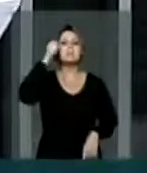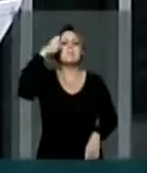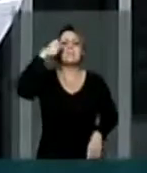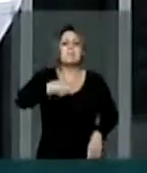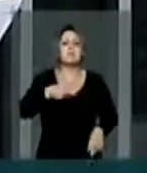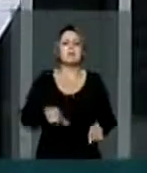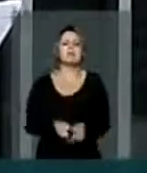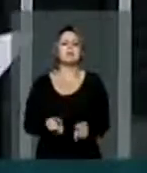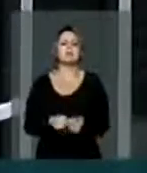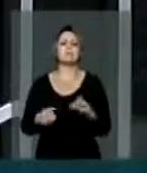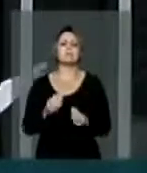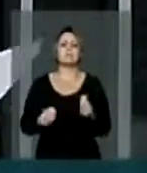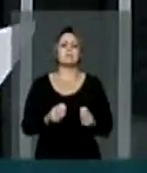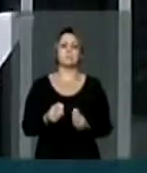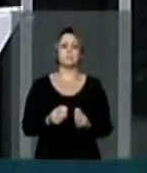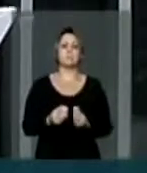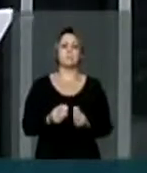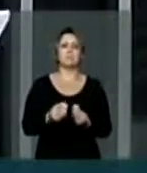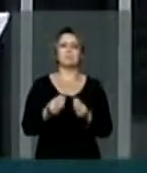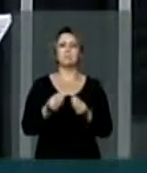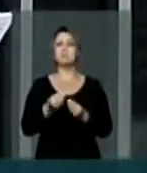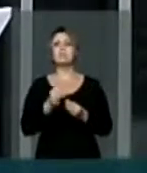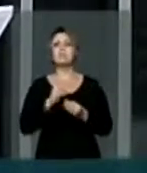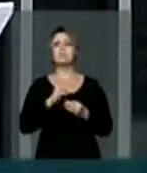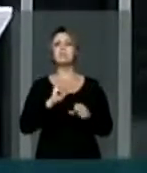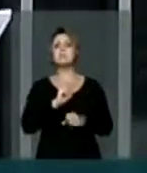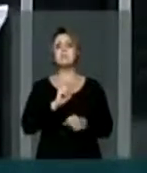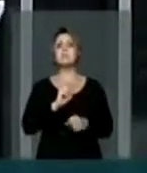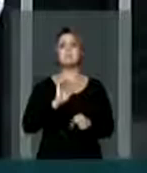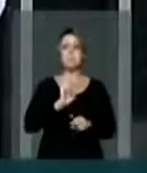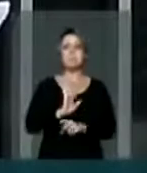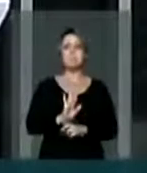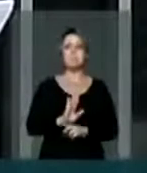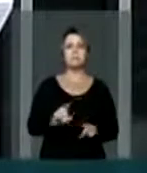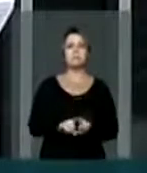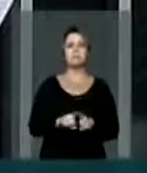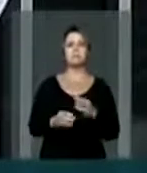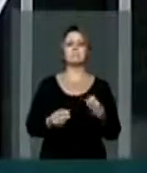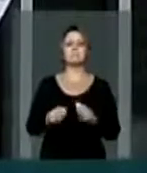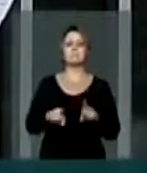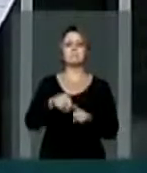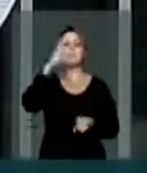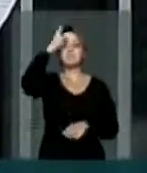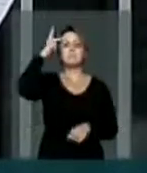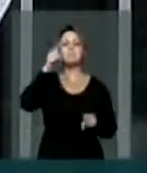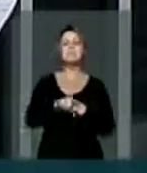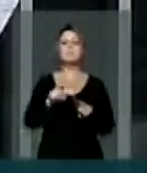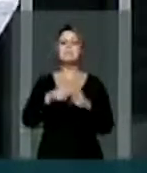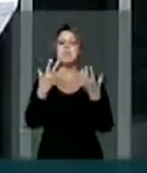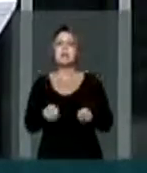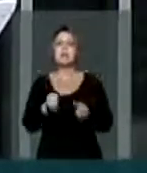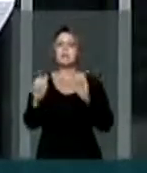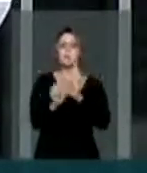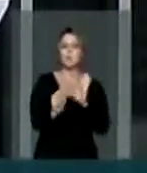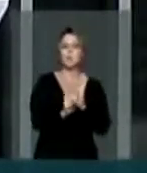de todos, é sobre a legalização de drogas ilícitas. Os que são favoráveis ao uso de